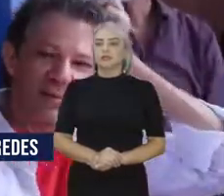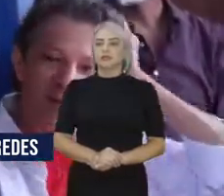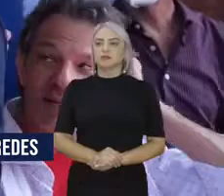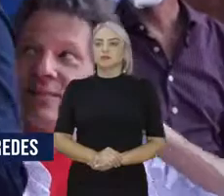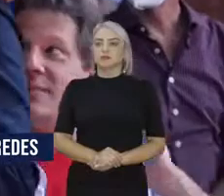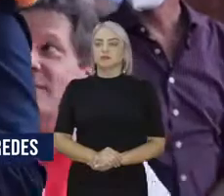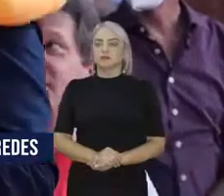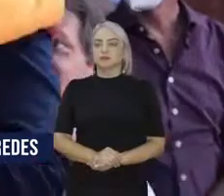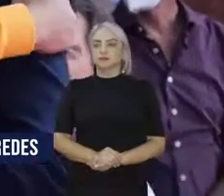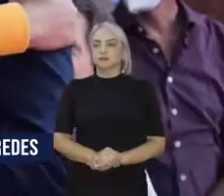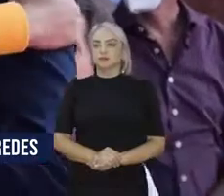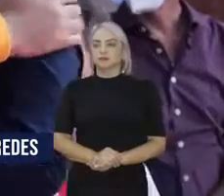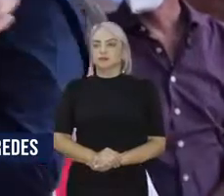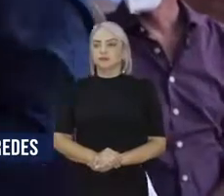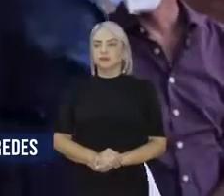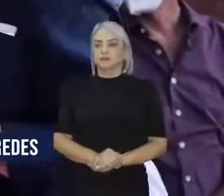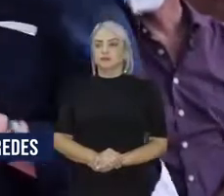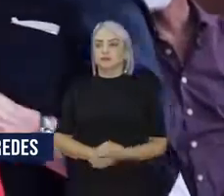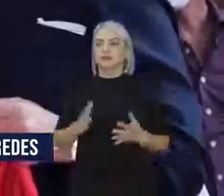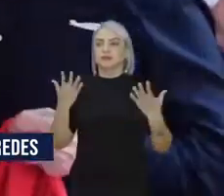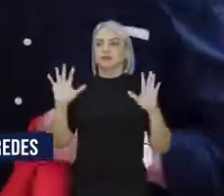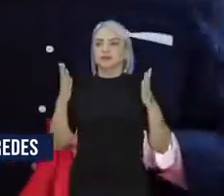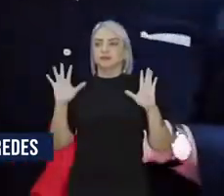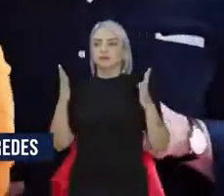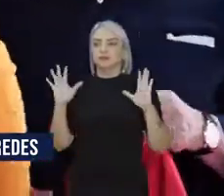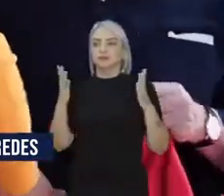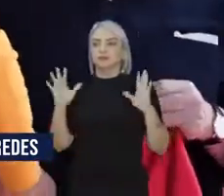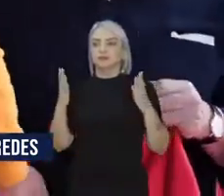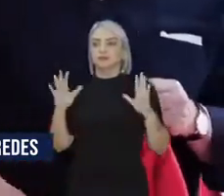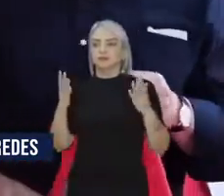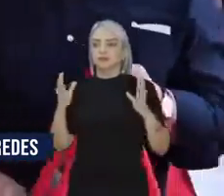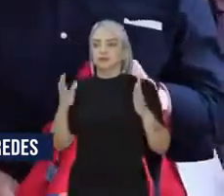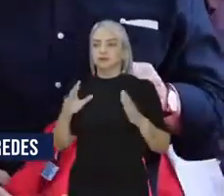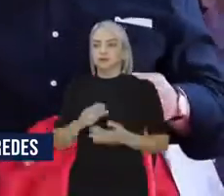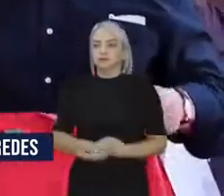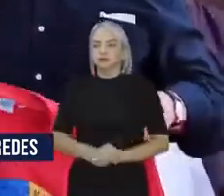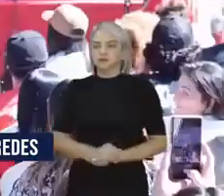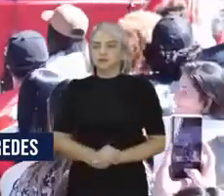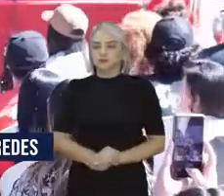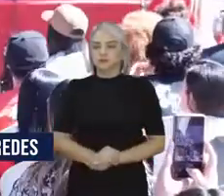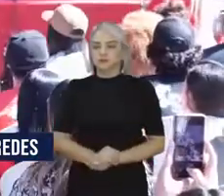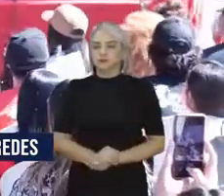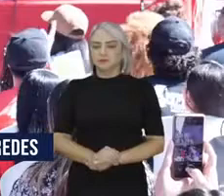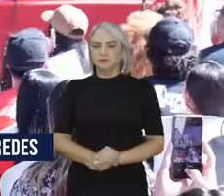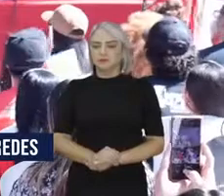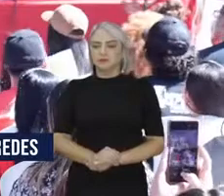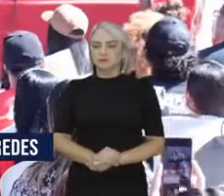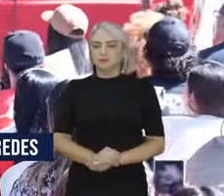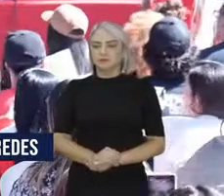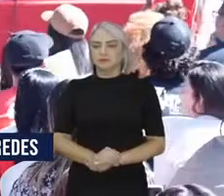Ô, oh. Oh, eu quero tirar a foto também, tio. Quero tirar a foto também.